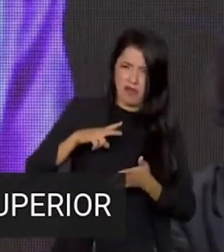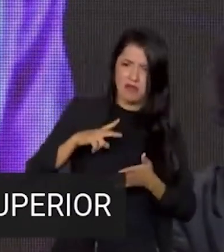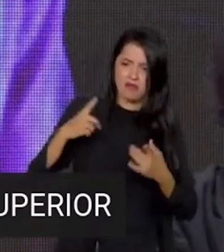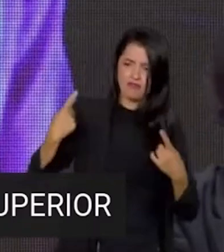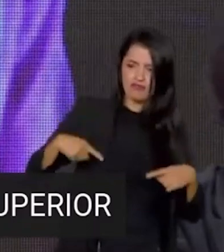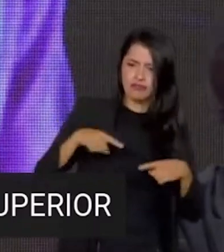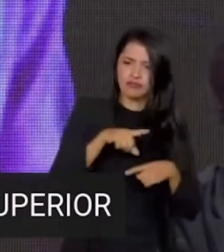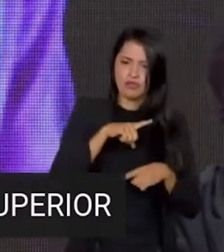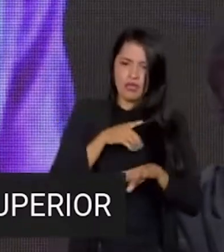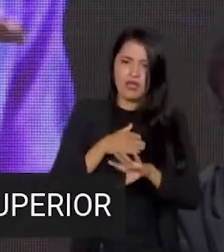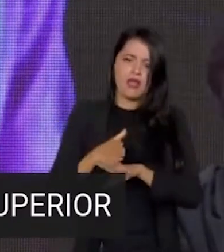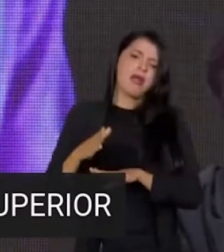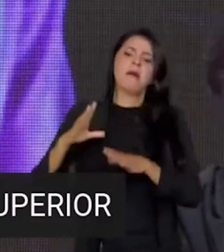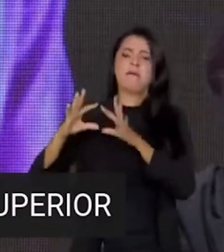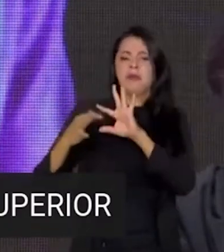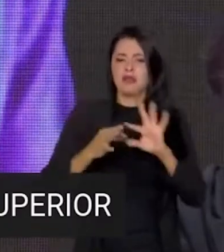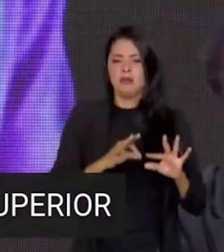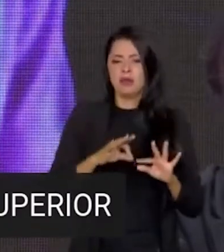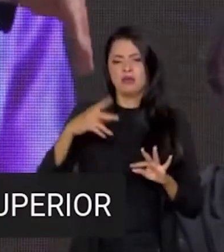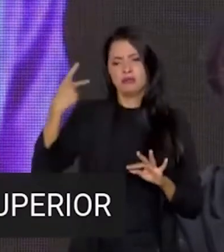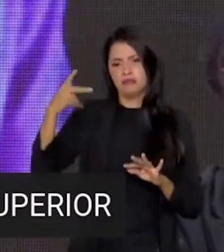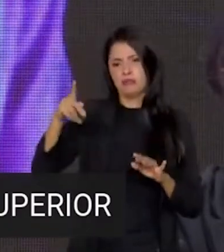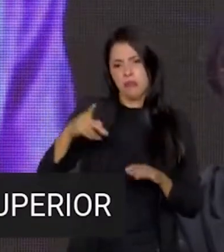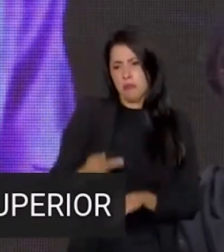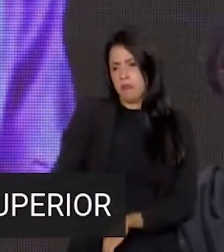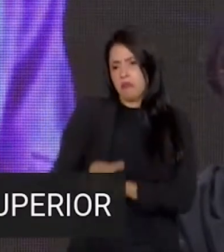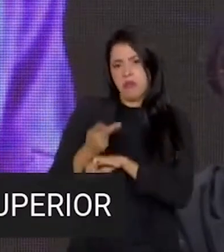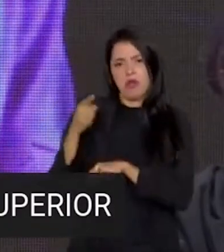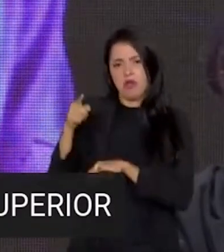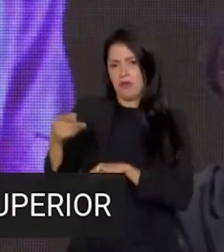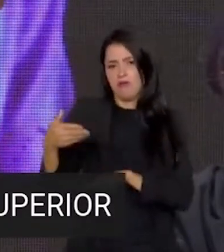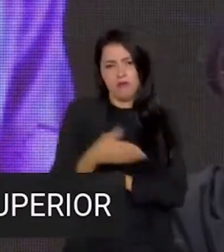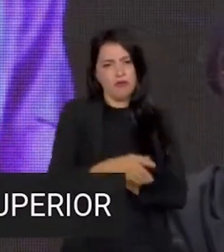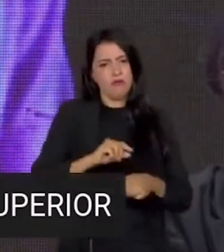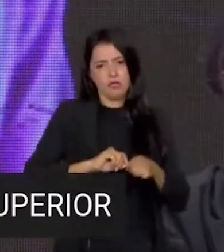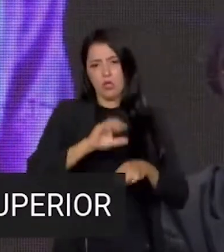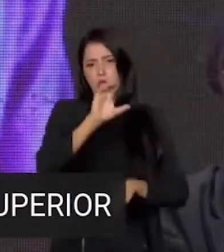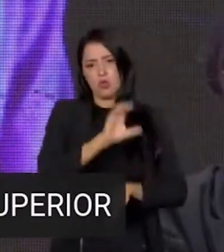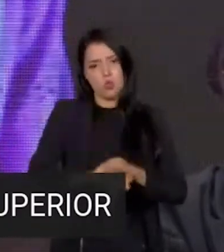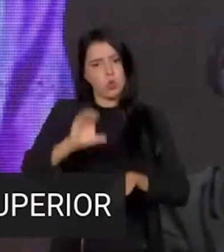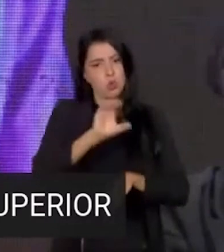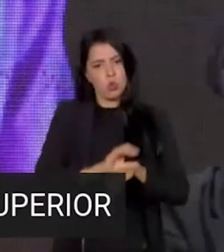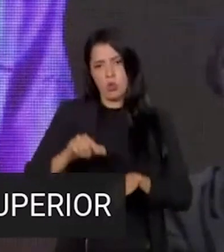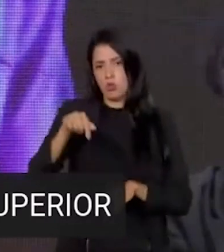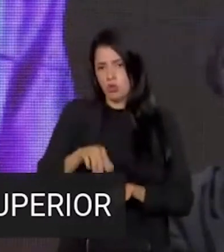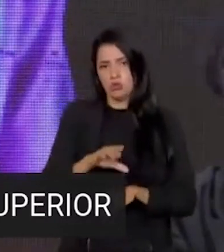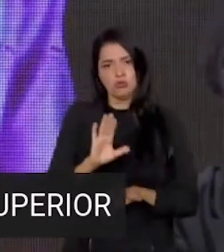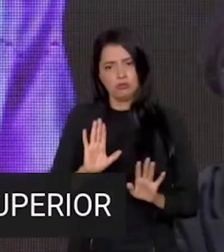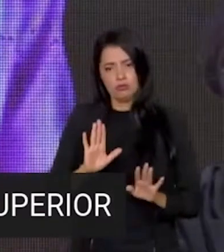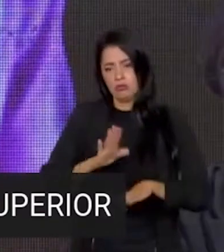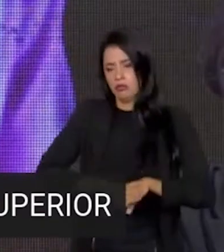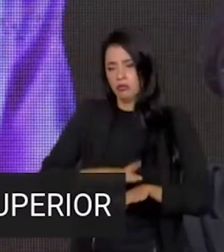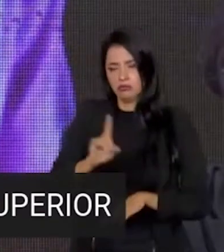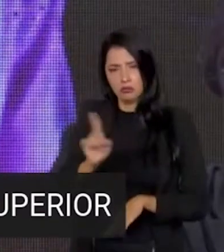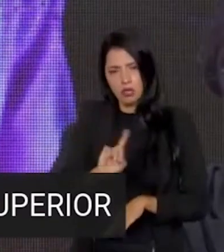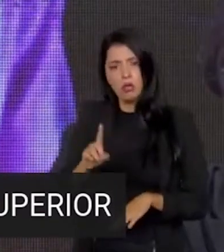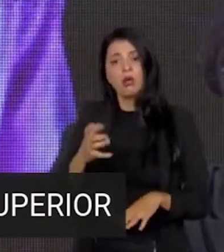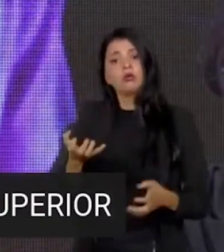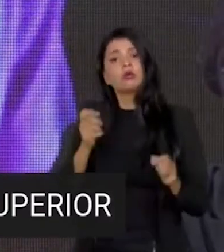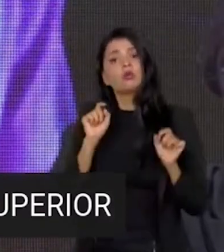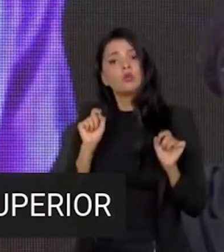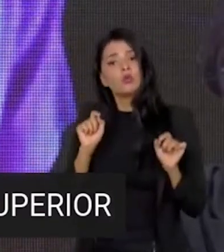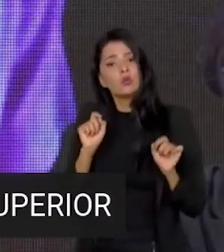as Olimpíadas da Matemática, ou ser ela premiada para vir fazer o curso de matemática. Não. O que a gente